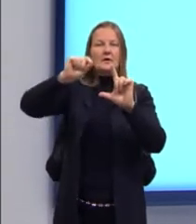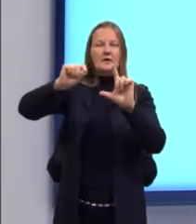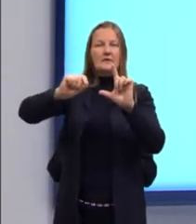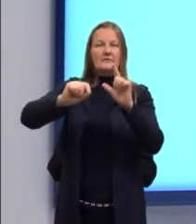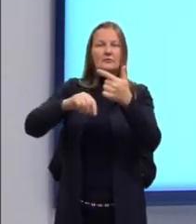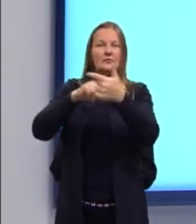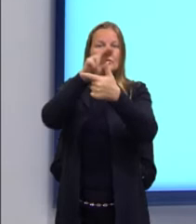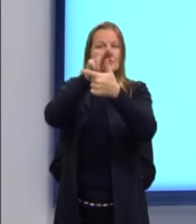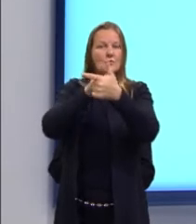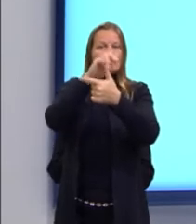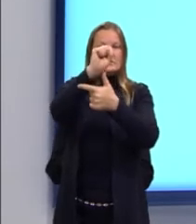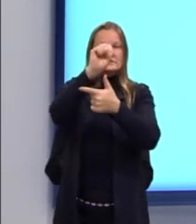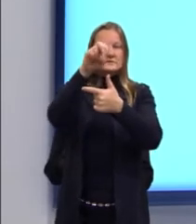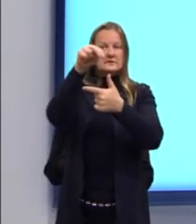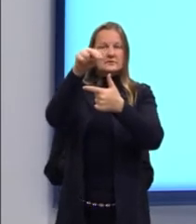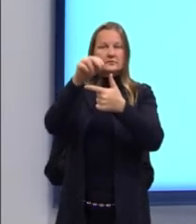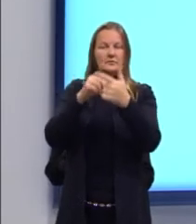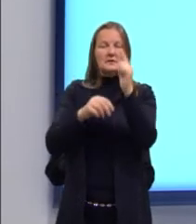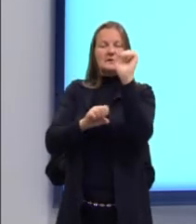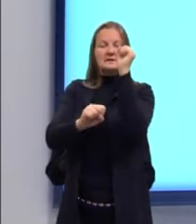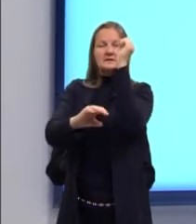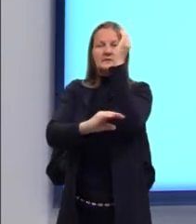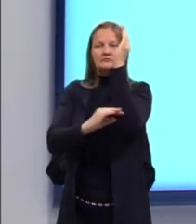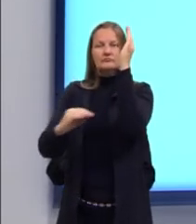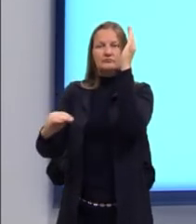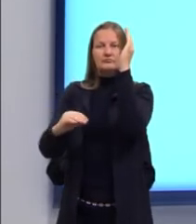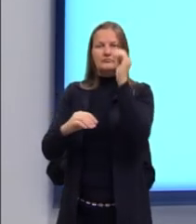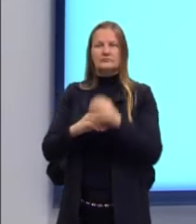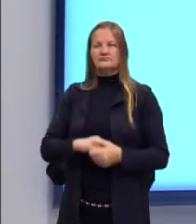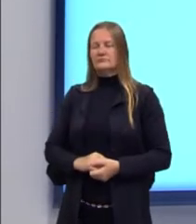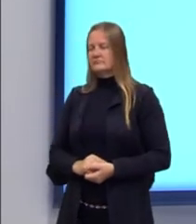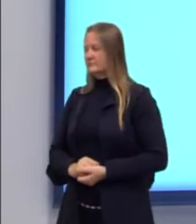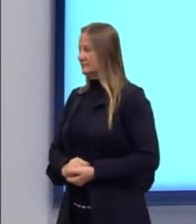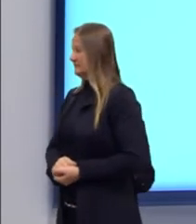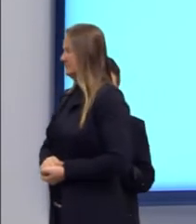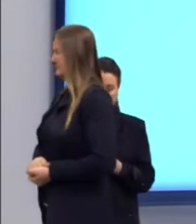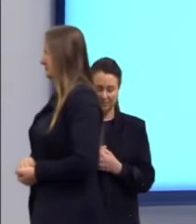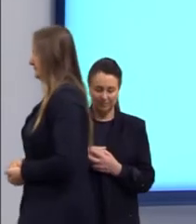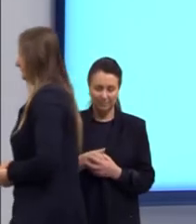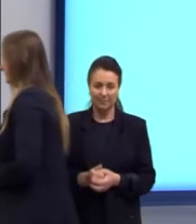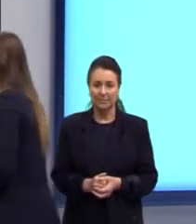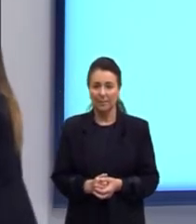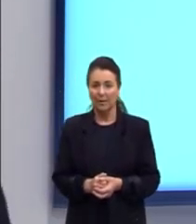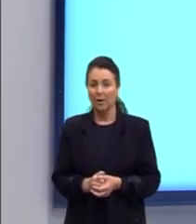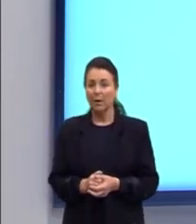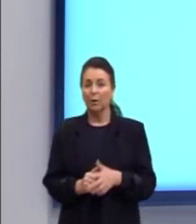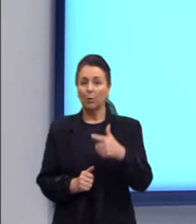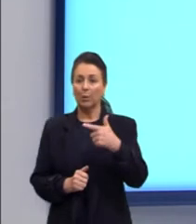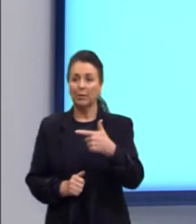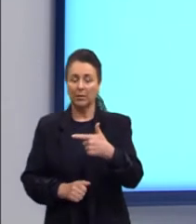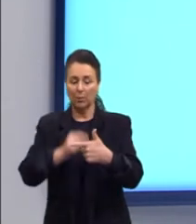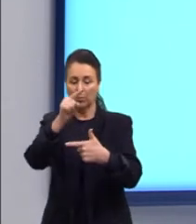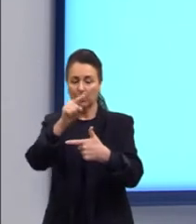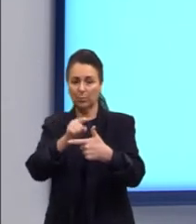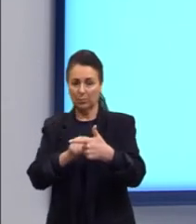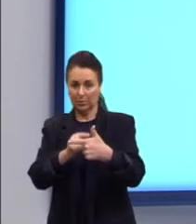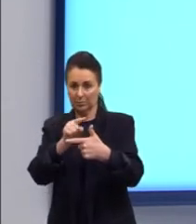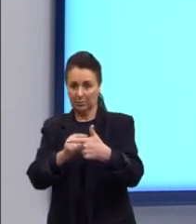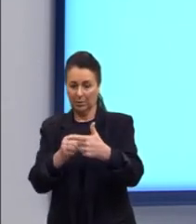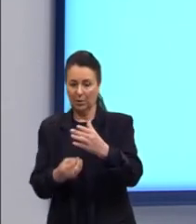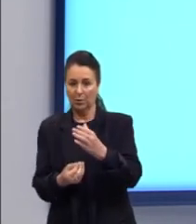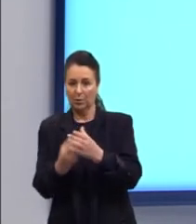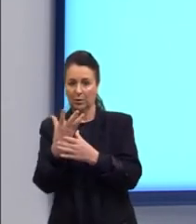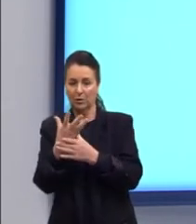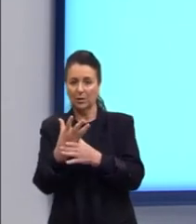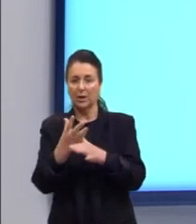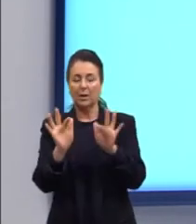de seno quando o gráfico ele não cruza diretamente na origem nós tendemos a dizer que essa